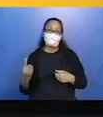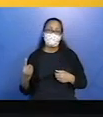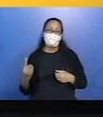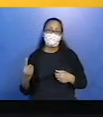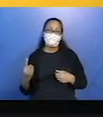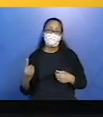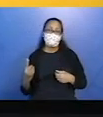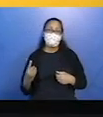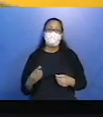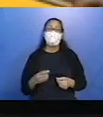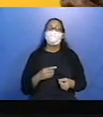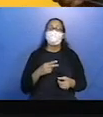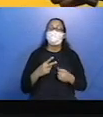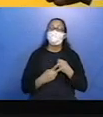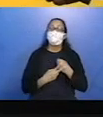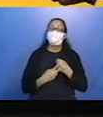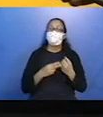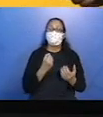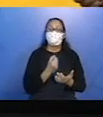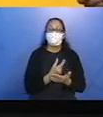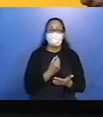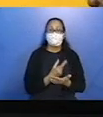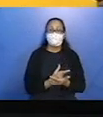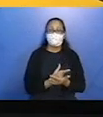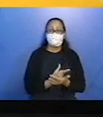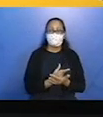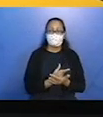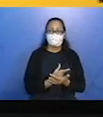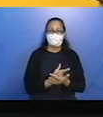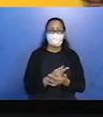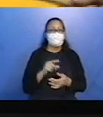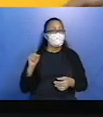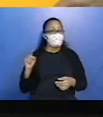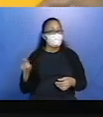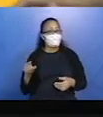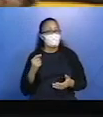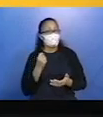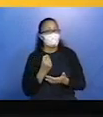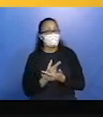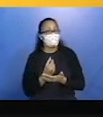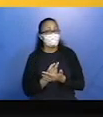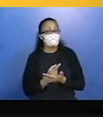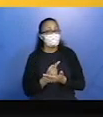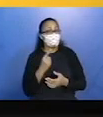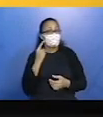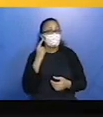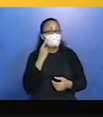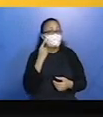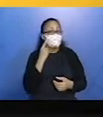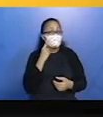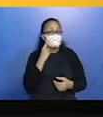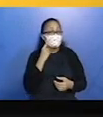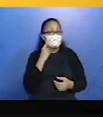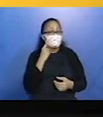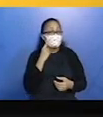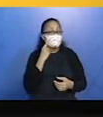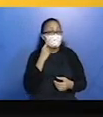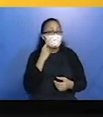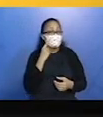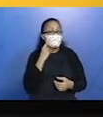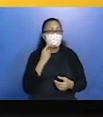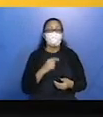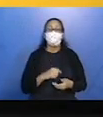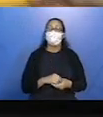No presente, ela compra balas no bar. Singular porque, ó, não são elas. Estou me